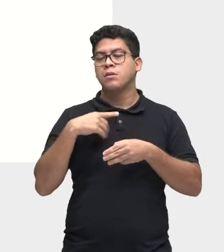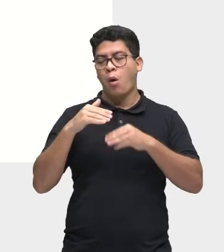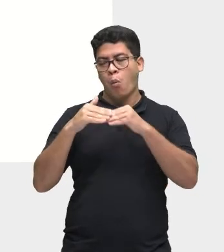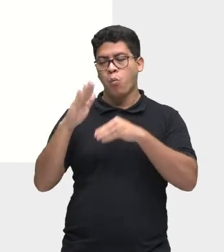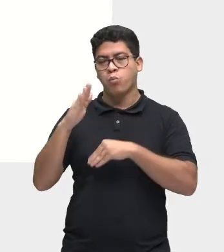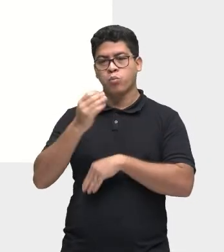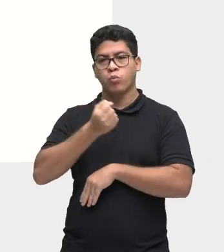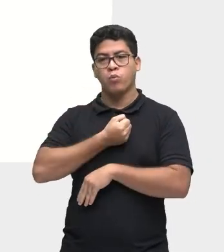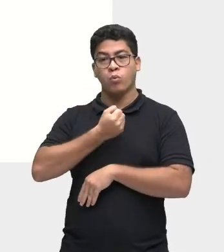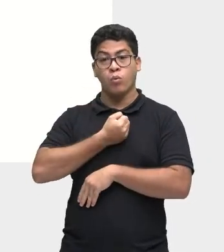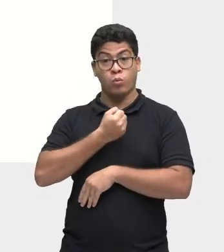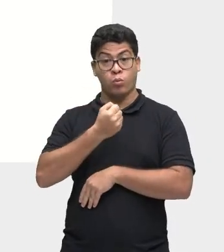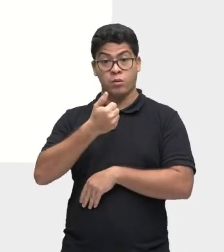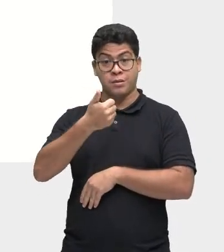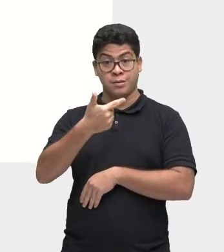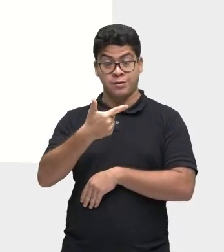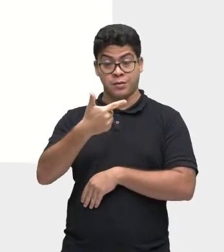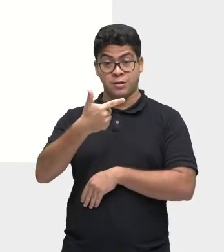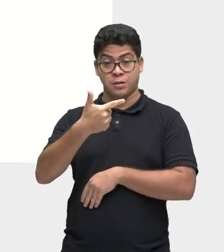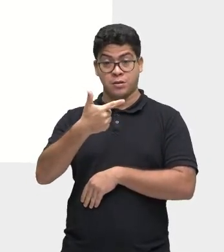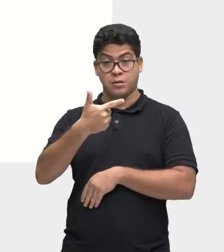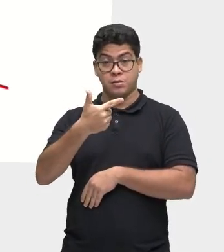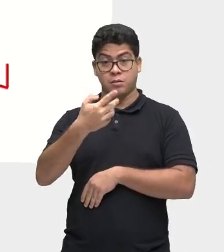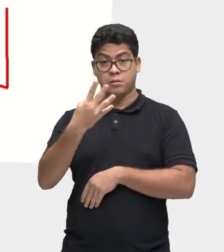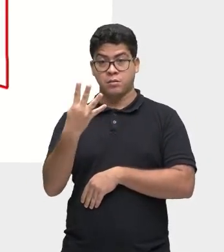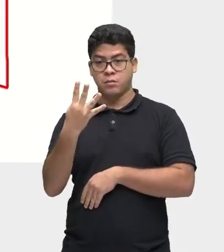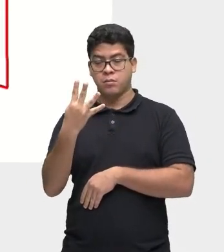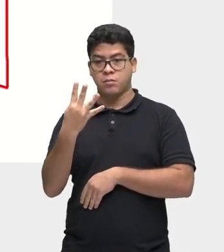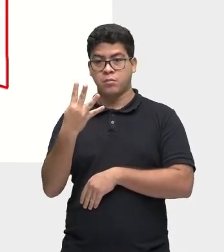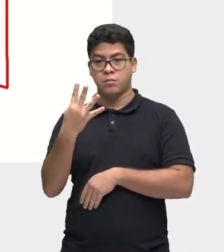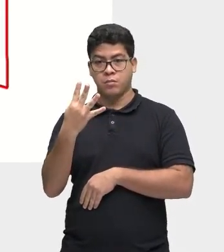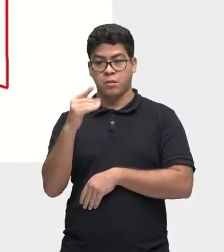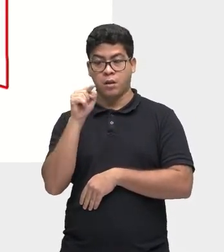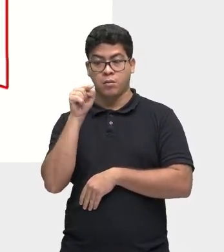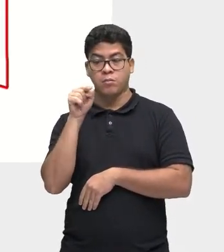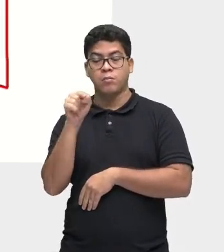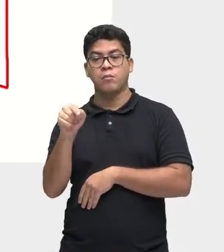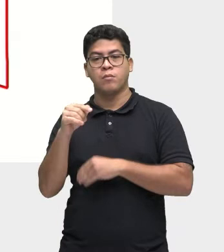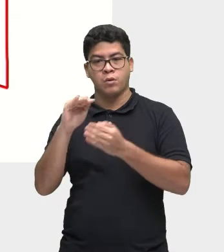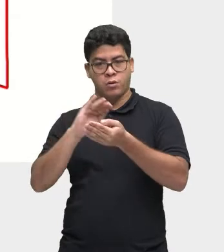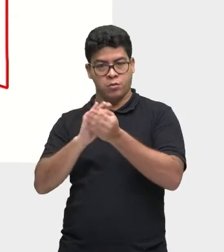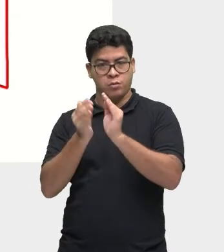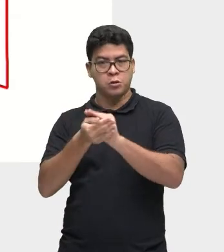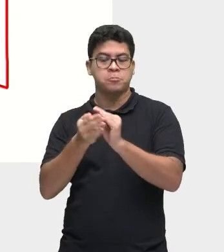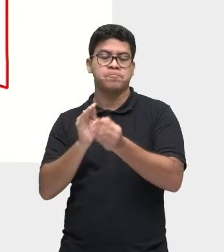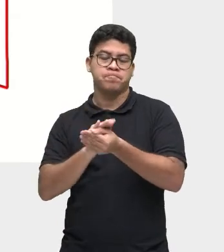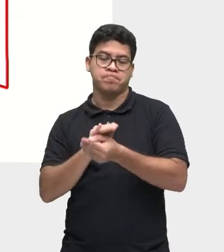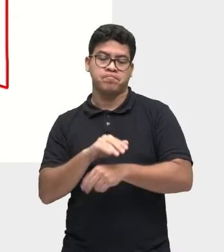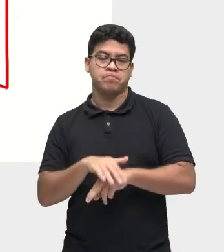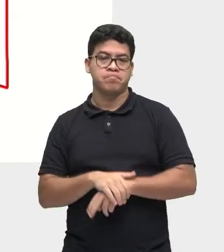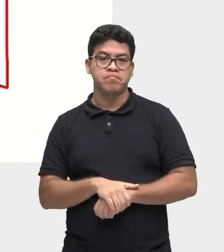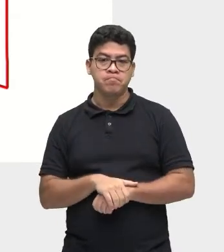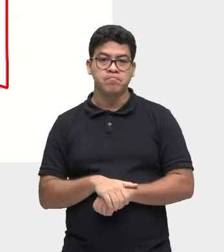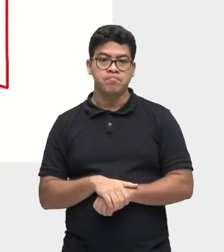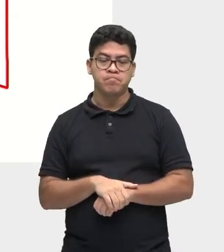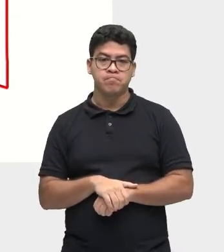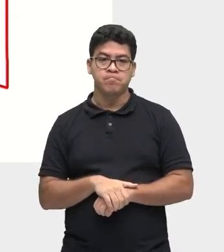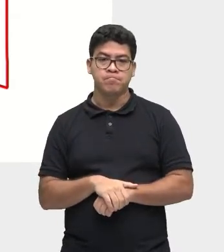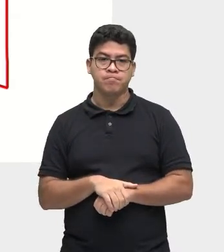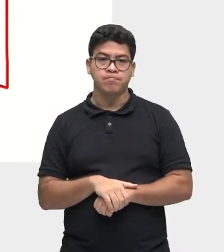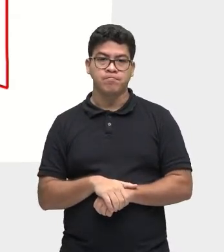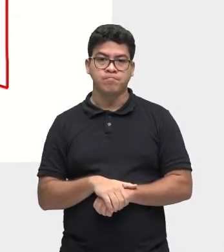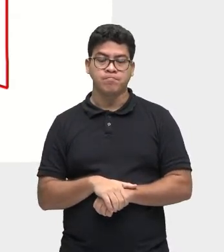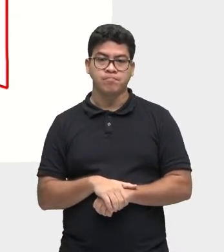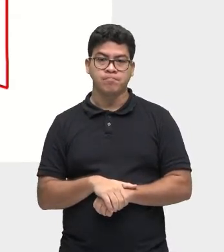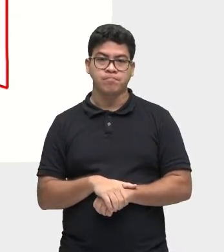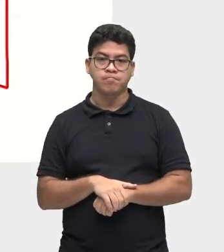maior de esfirras. Por isso vão ser 24 mil esfirras para 200 clientes